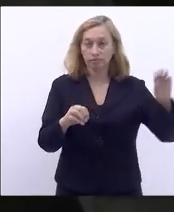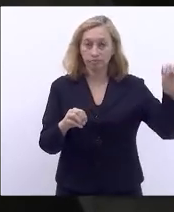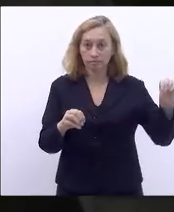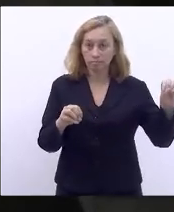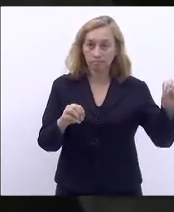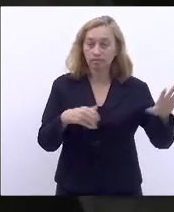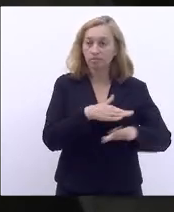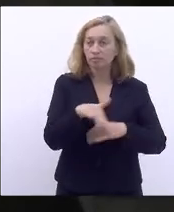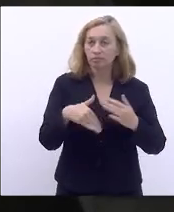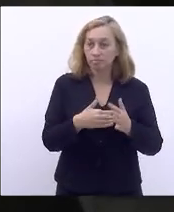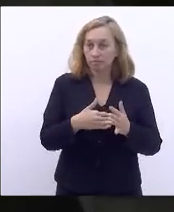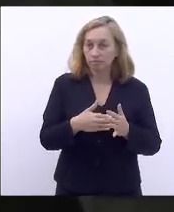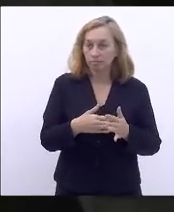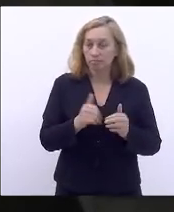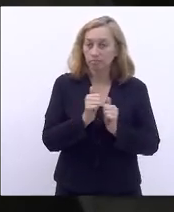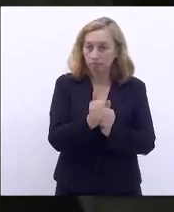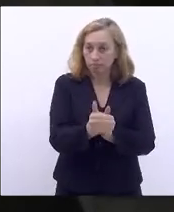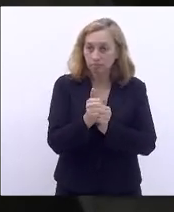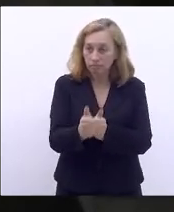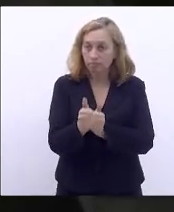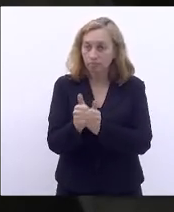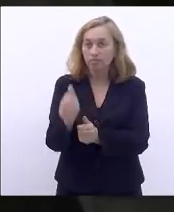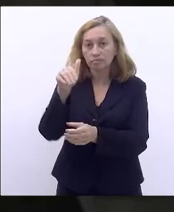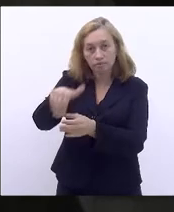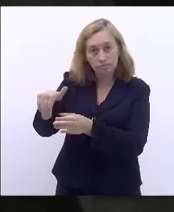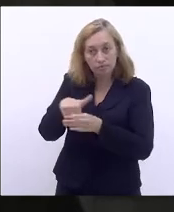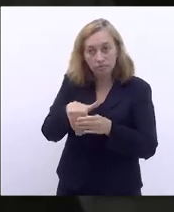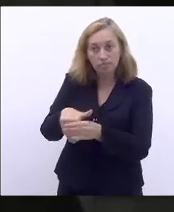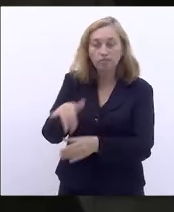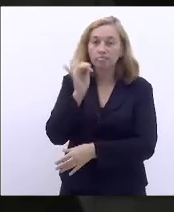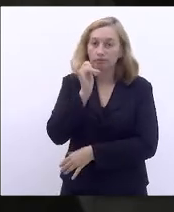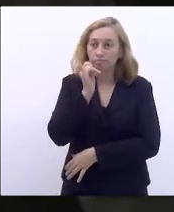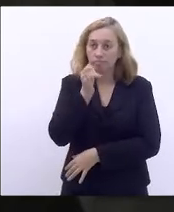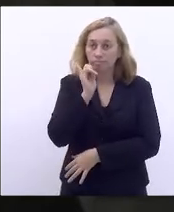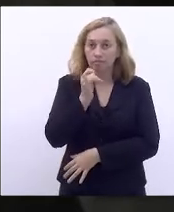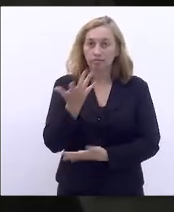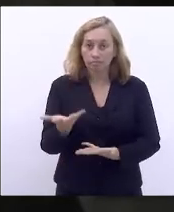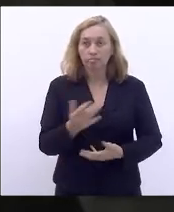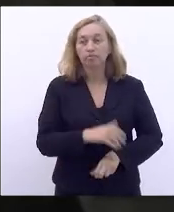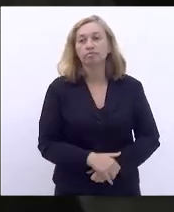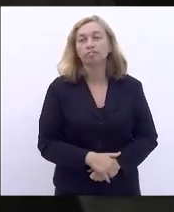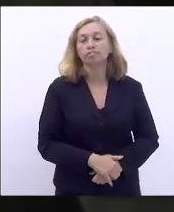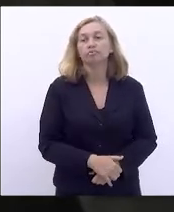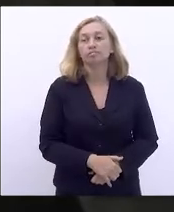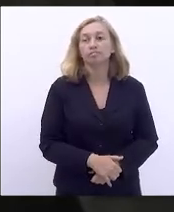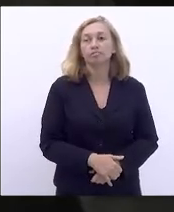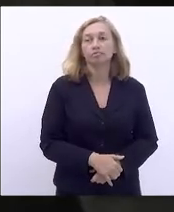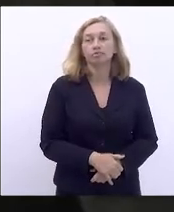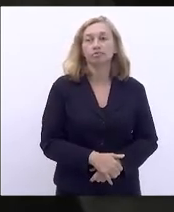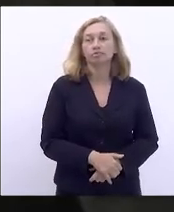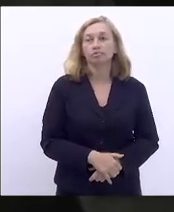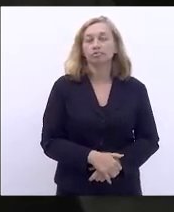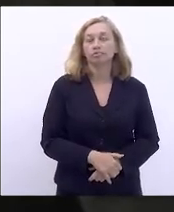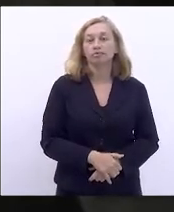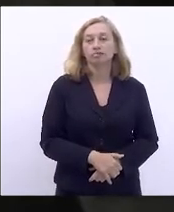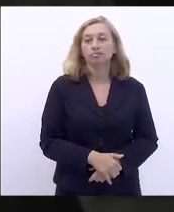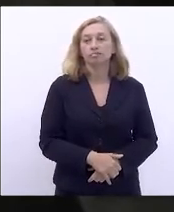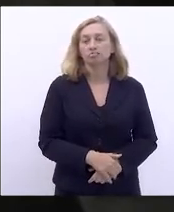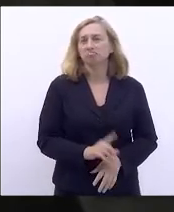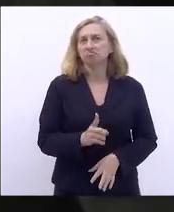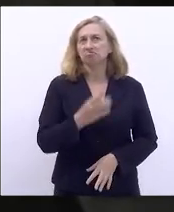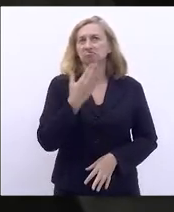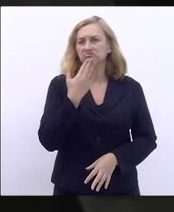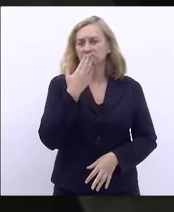os julgadores acompanharam o nosso voto, acompanharam o voto do relator, e isso não deu margem a nenhum tipo